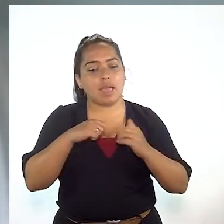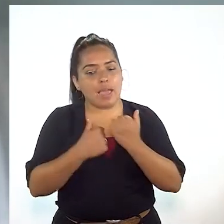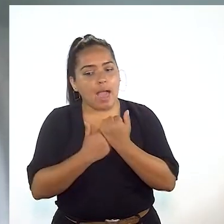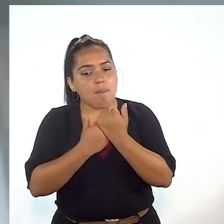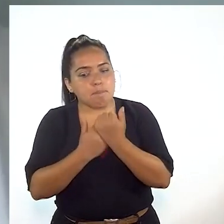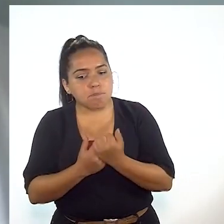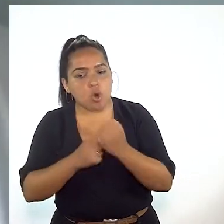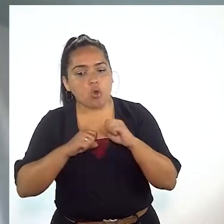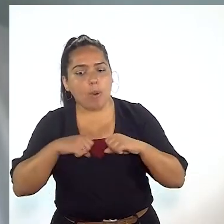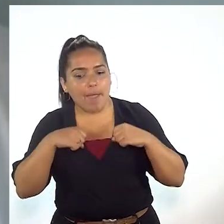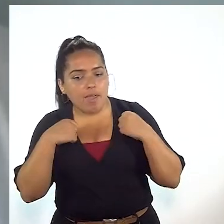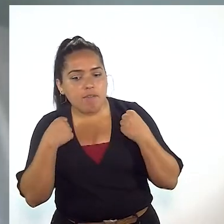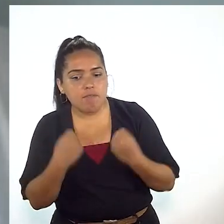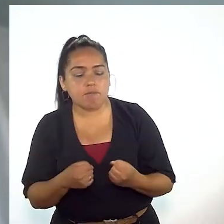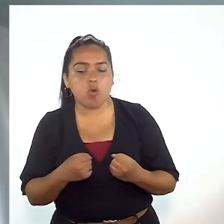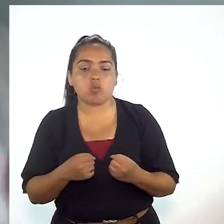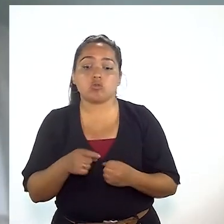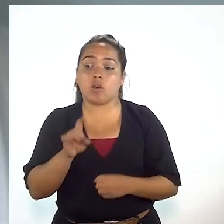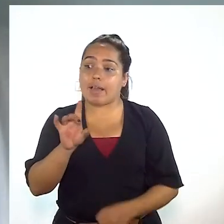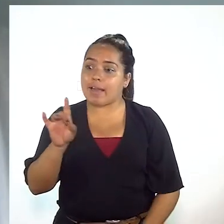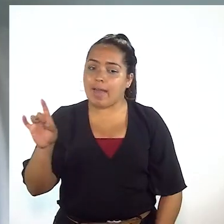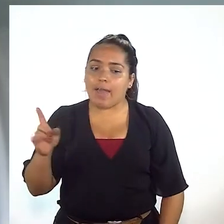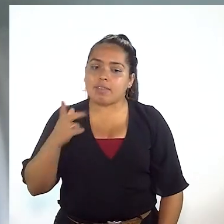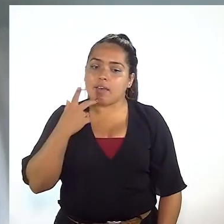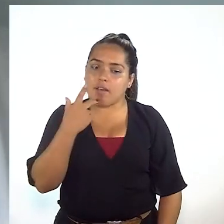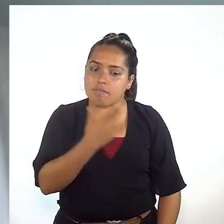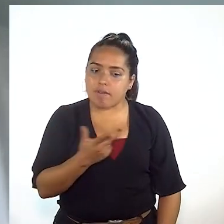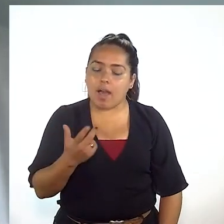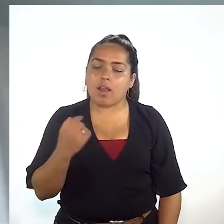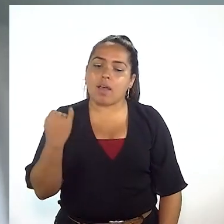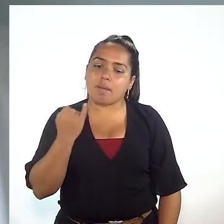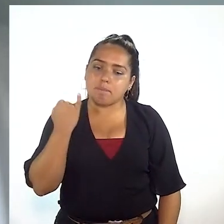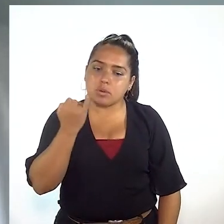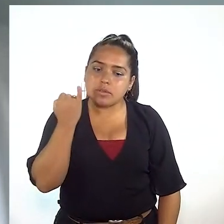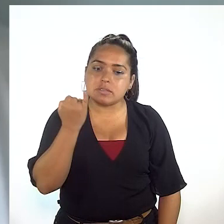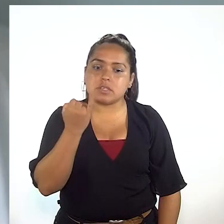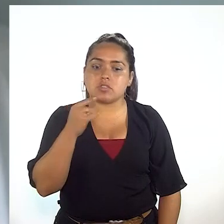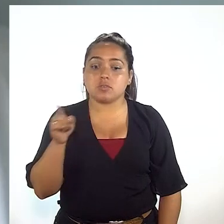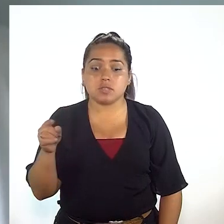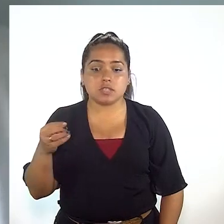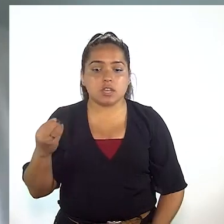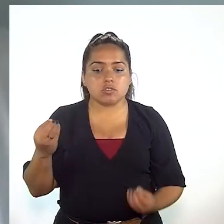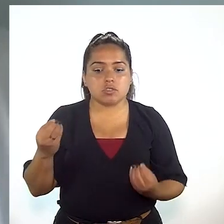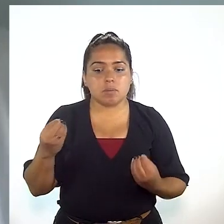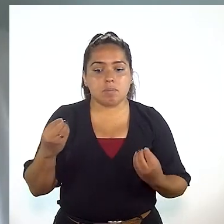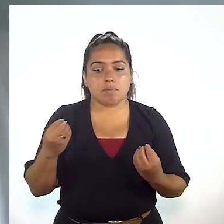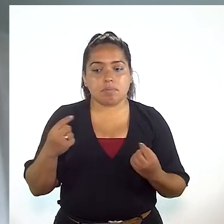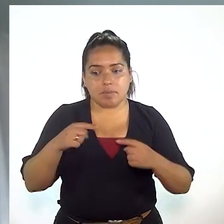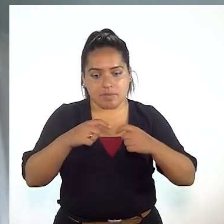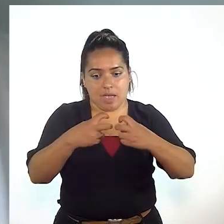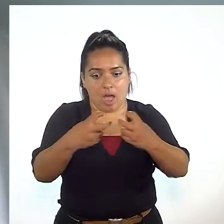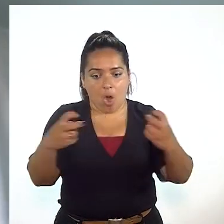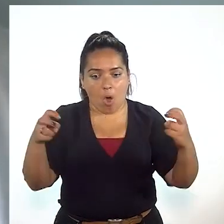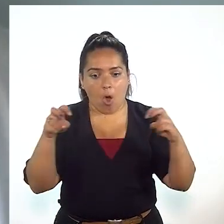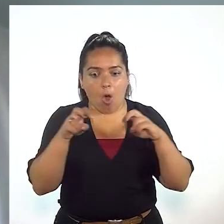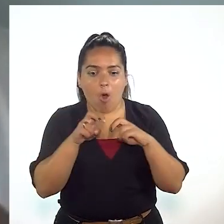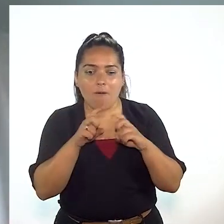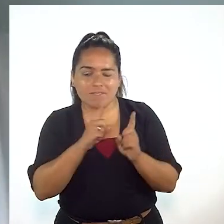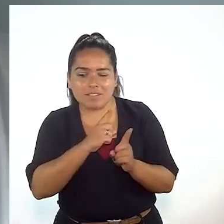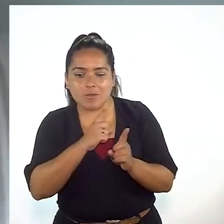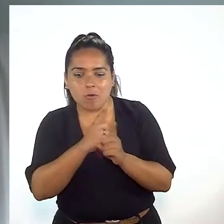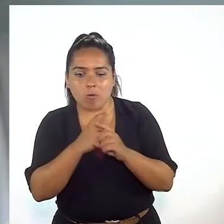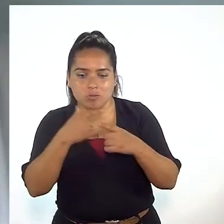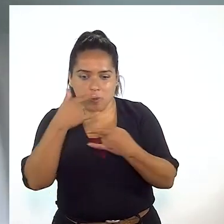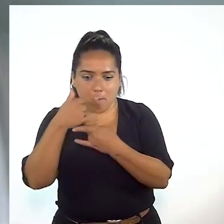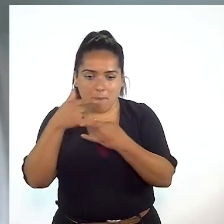nas falas aqui, nos comentários também, muitas falas de apoio, de reforço, da importância da fala de cada uma de vocês, do que